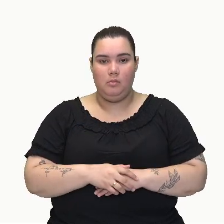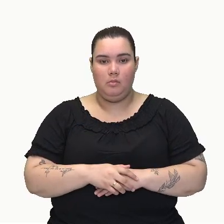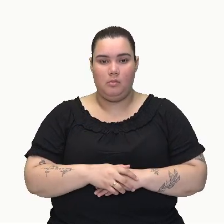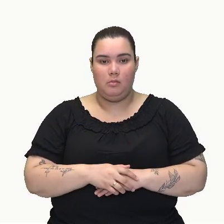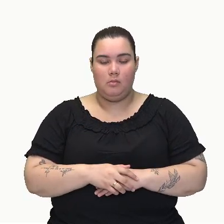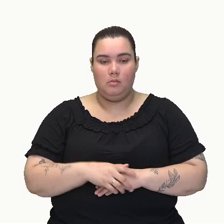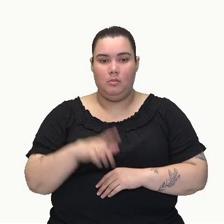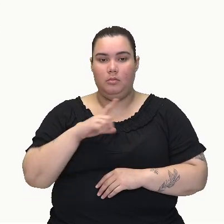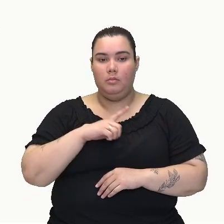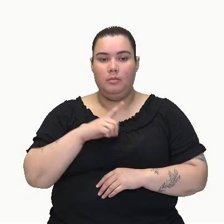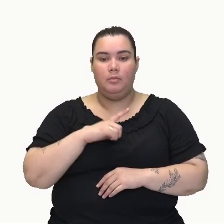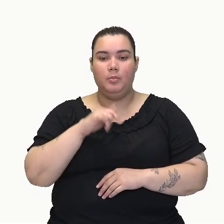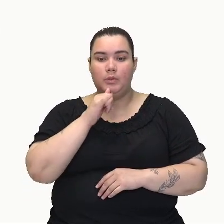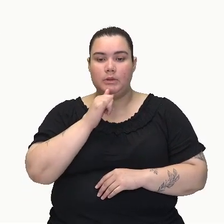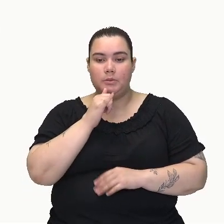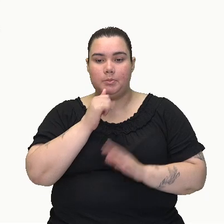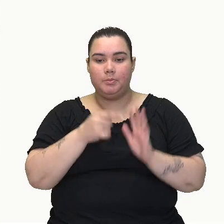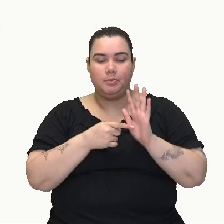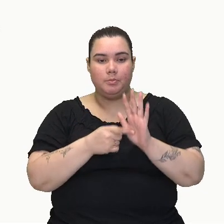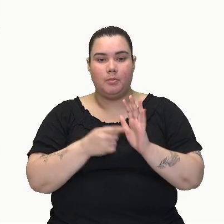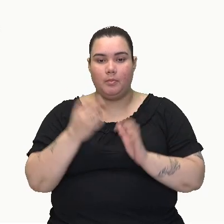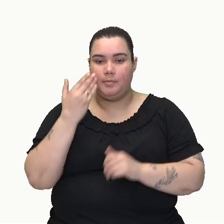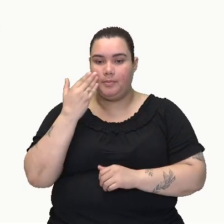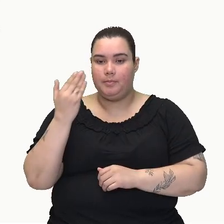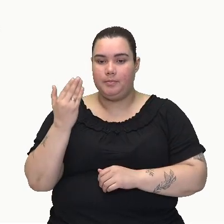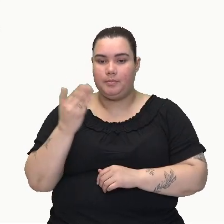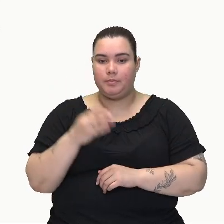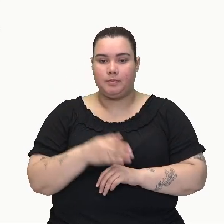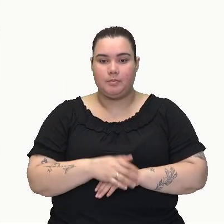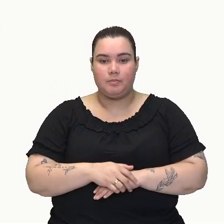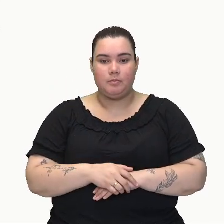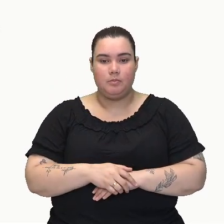Veja aqui um exemplo. Eu tenho aí, ó.